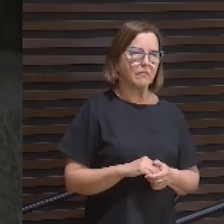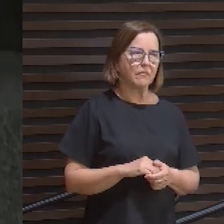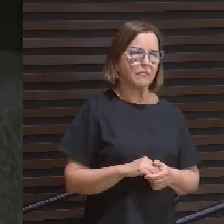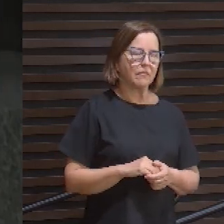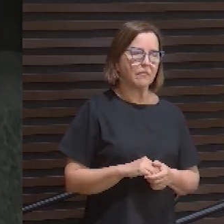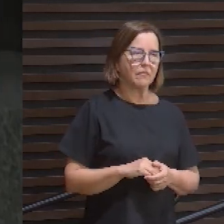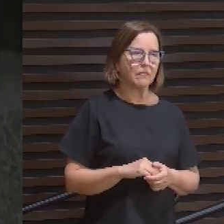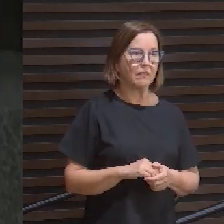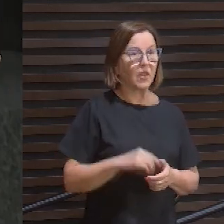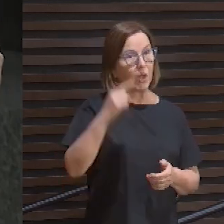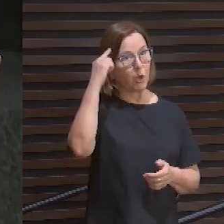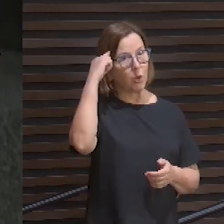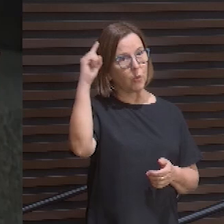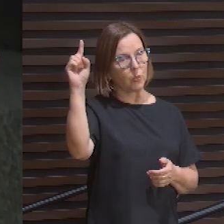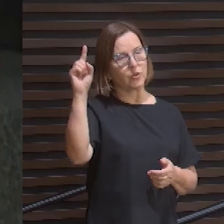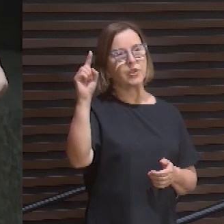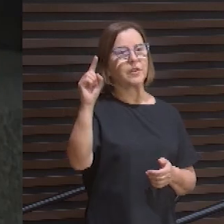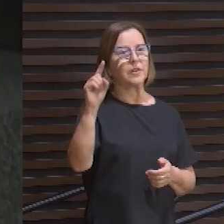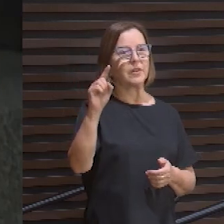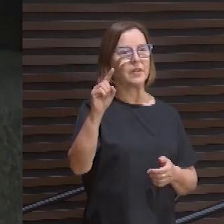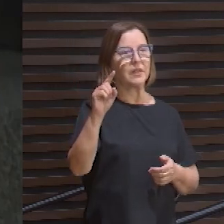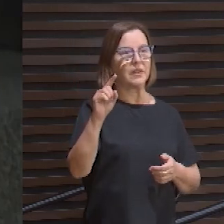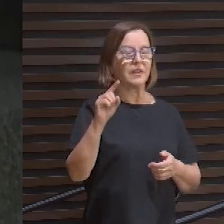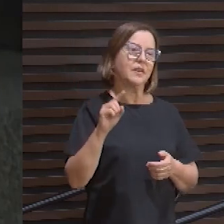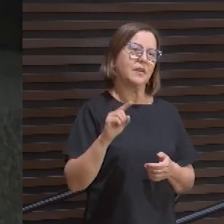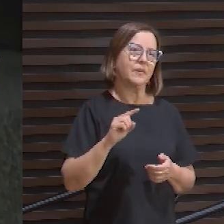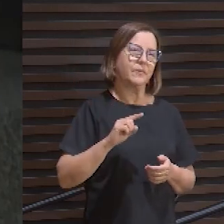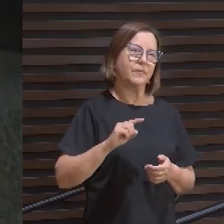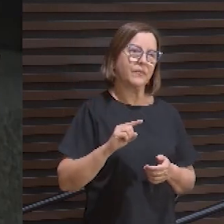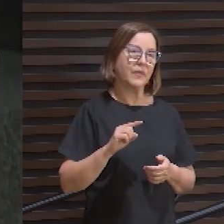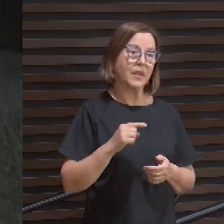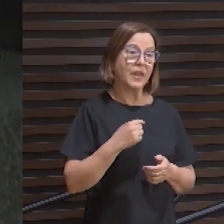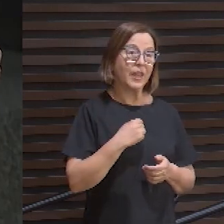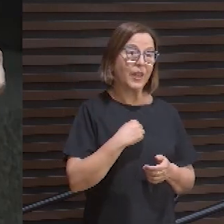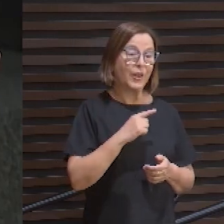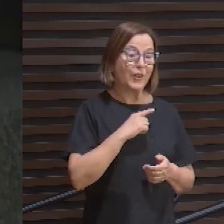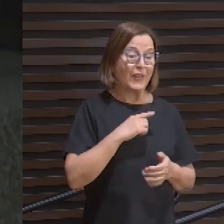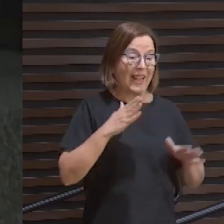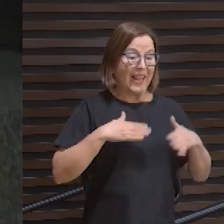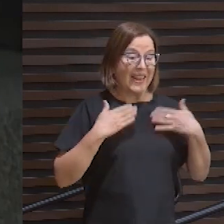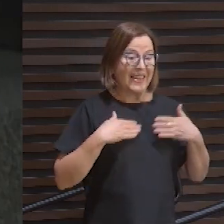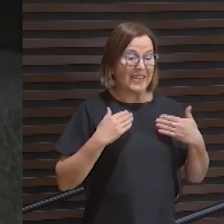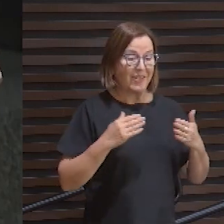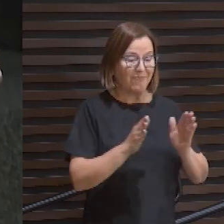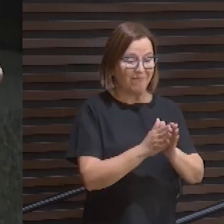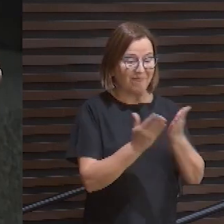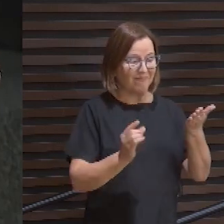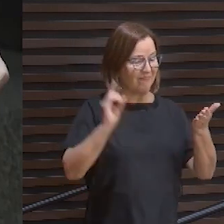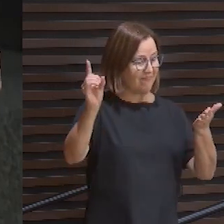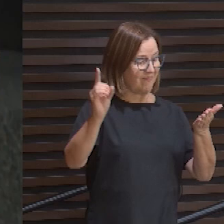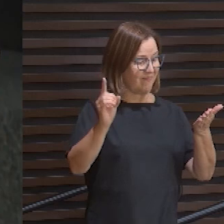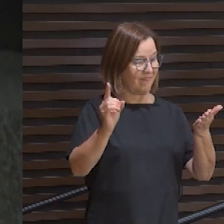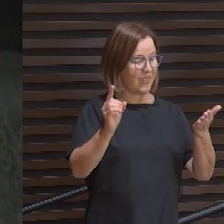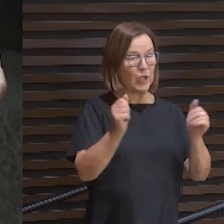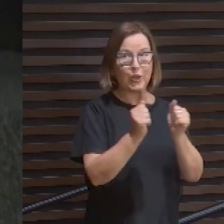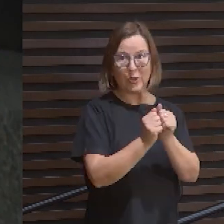E um dia nós tivemos o privilégio de abrir a Bíblia com ela e mostrar